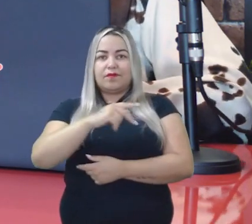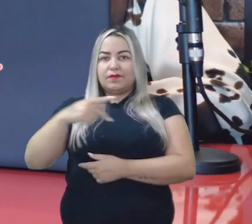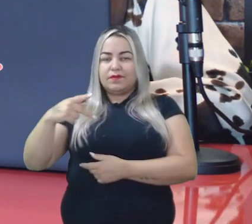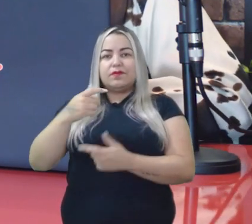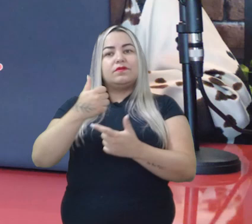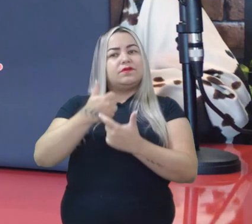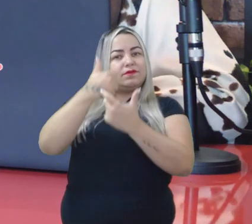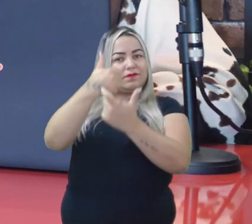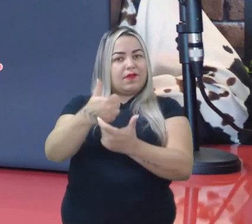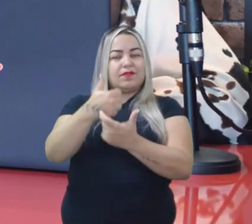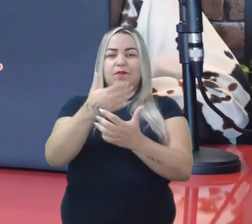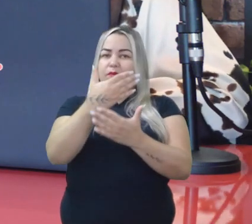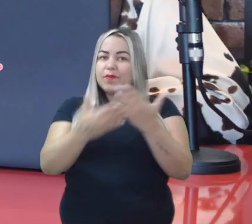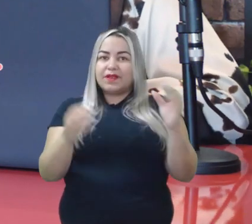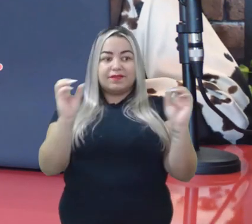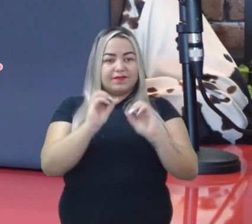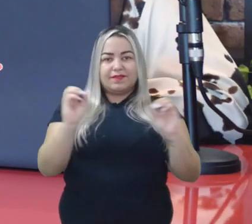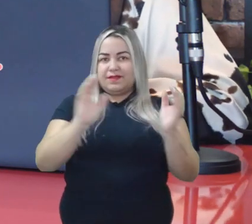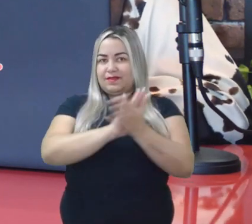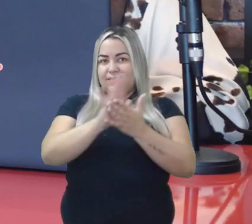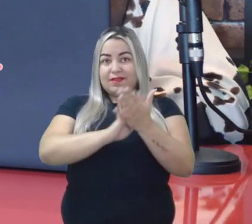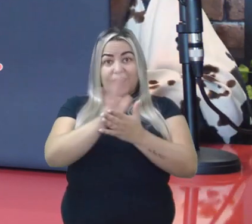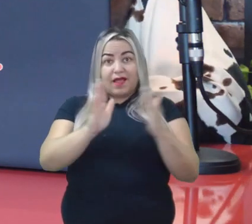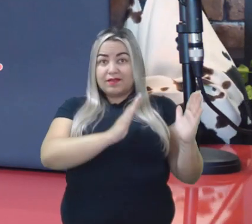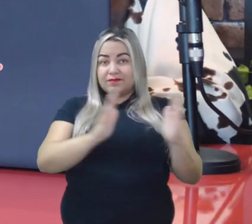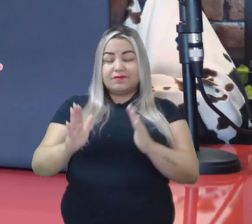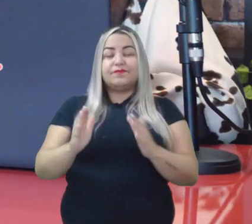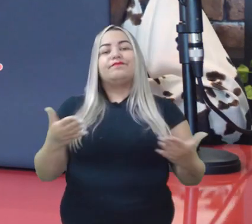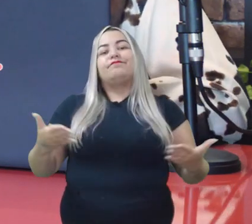seu aplicativo, clica aí no botão seguir para não perder nenhum